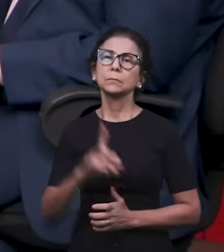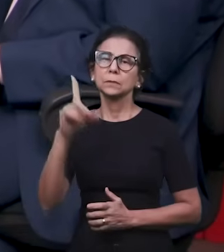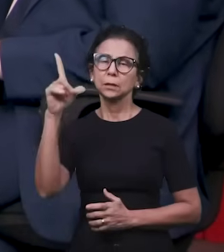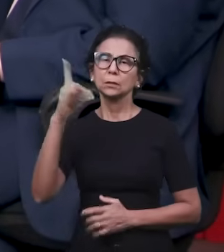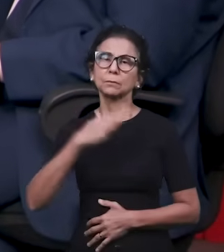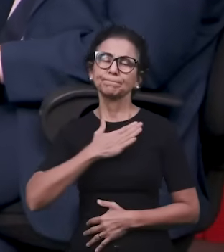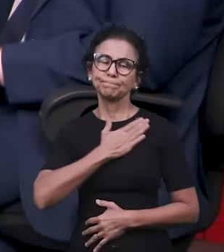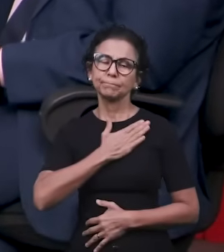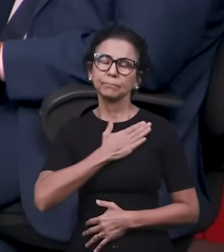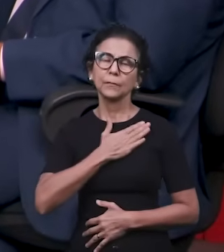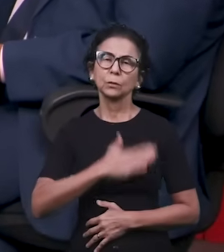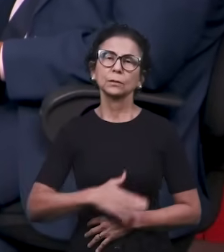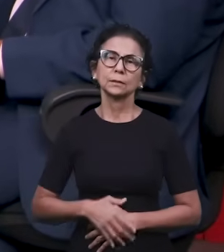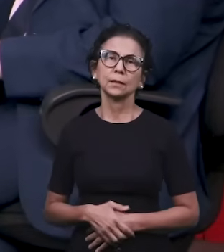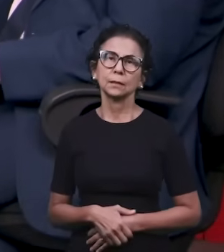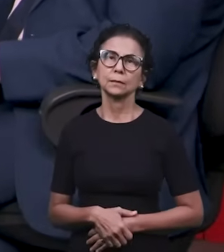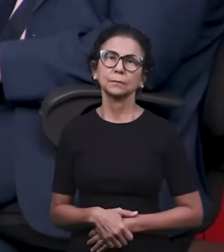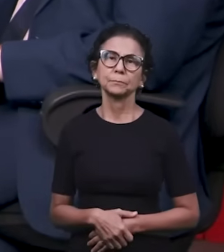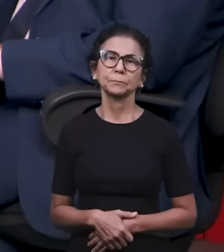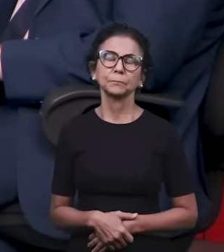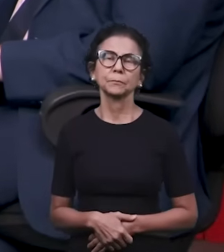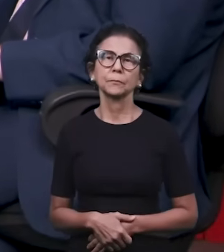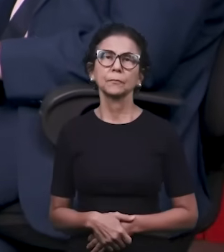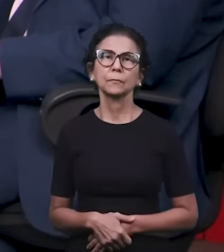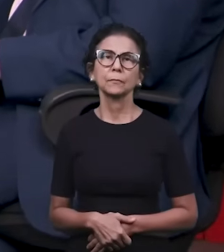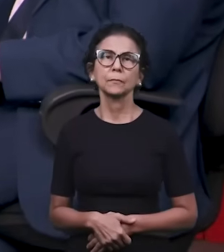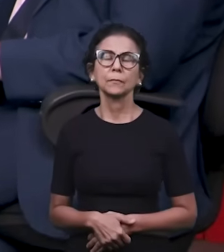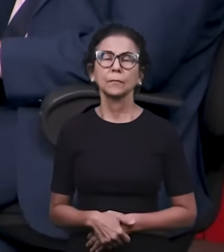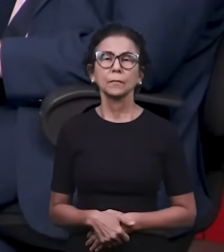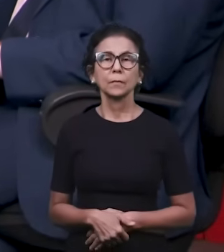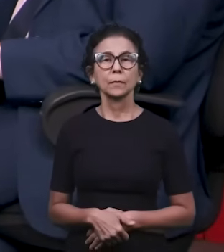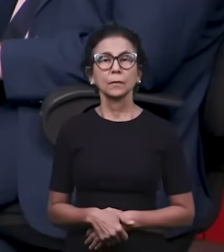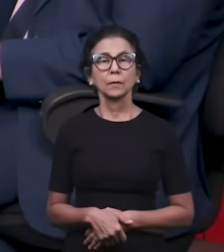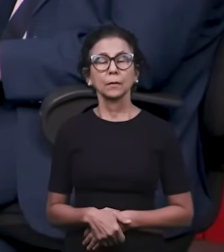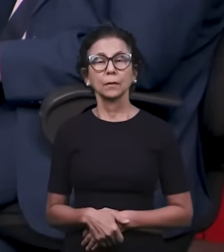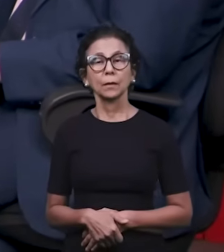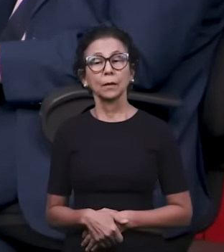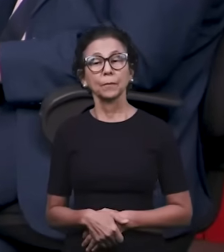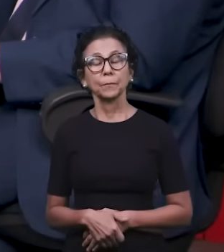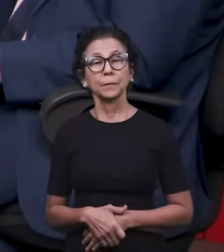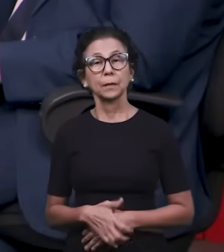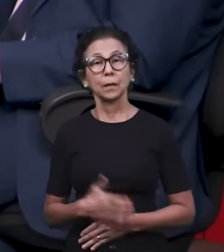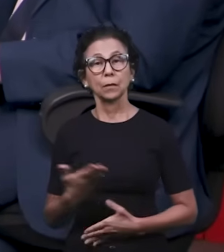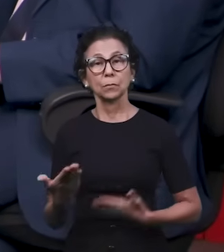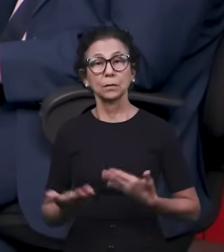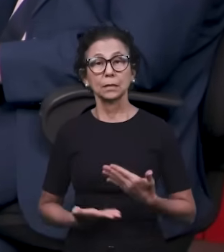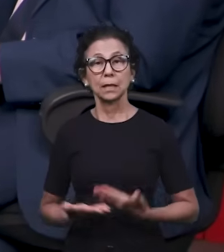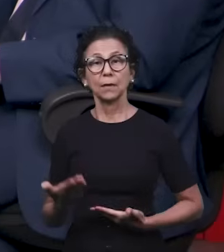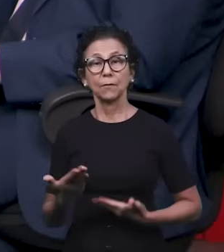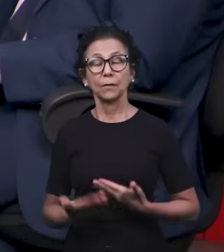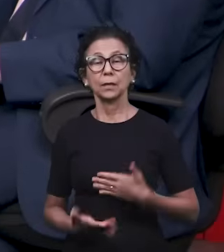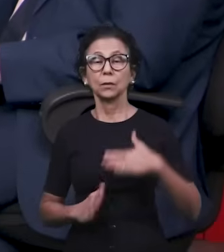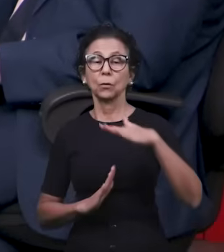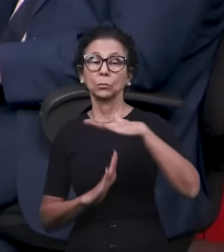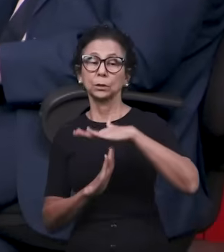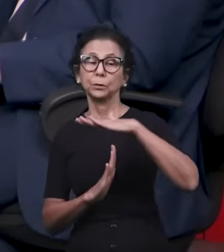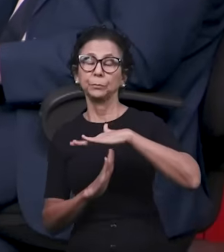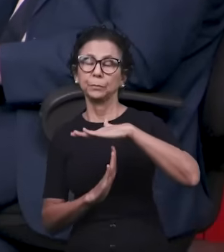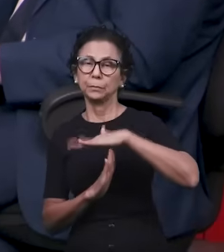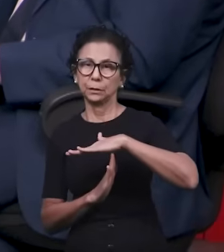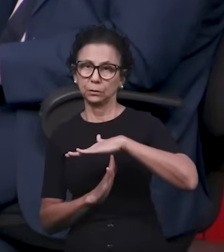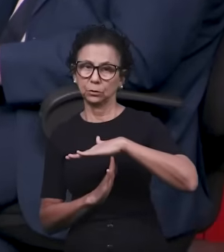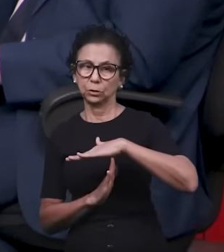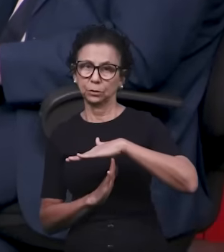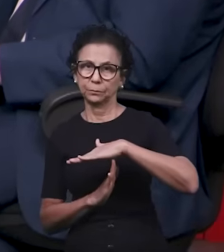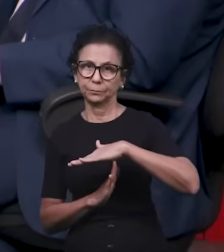Em cima disso que você está falando. E o que é servir bem como diácono? É não exceder e também não deixar de